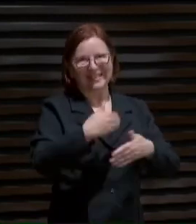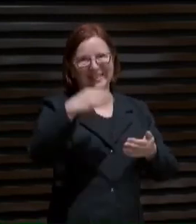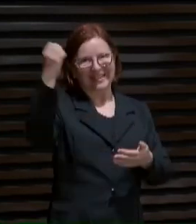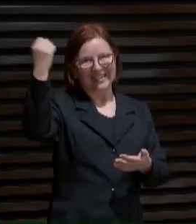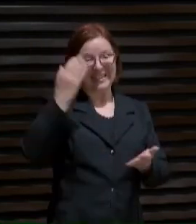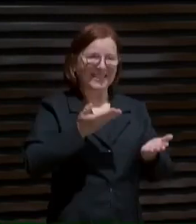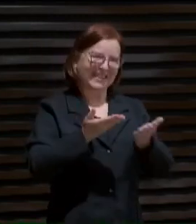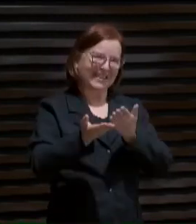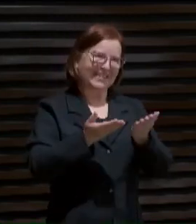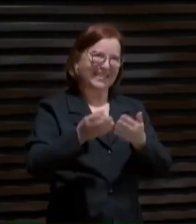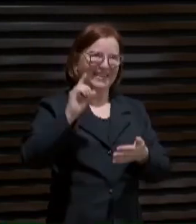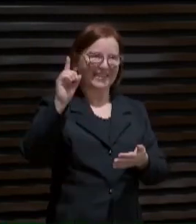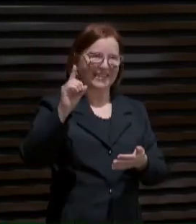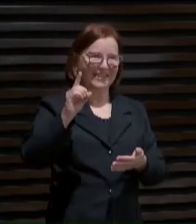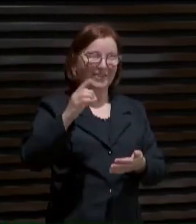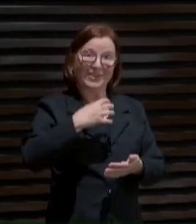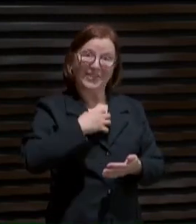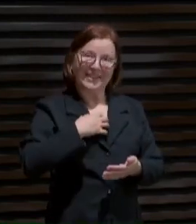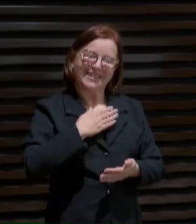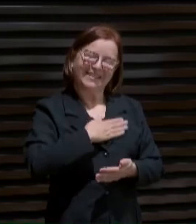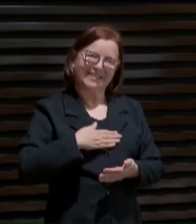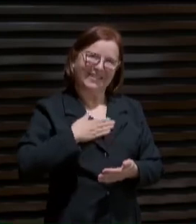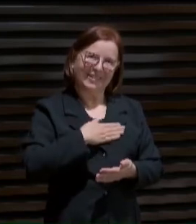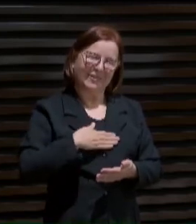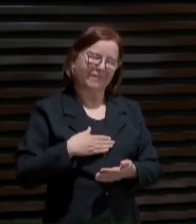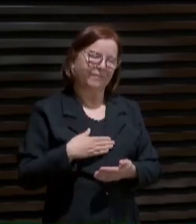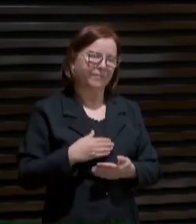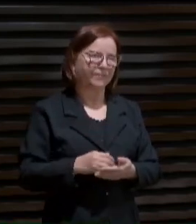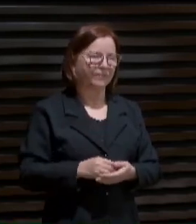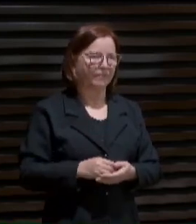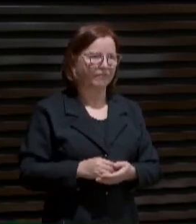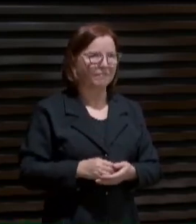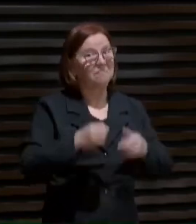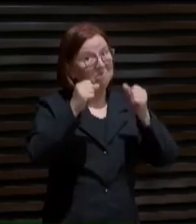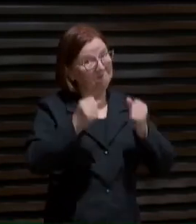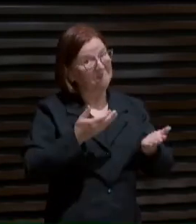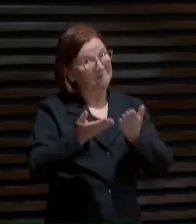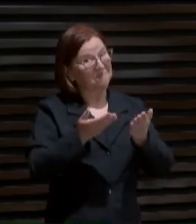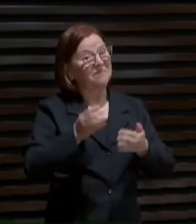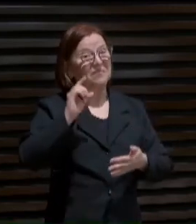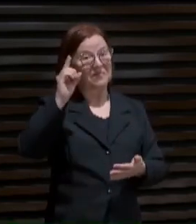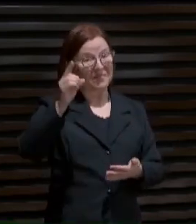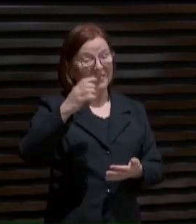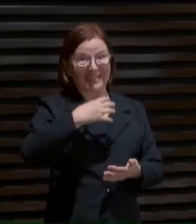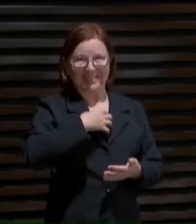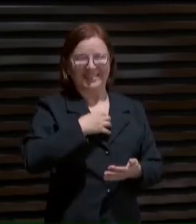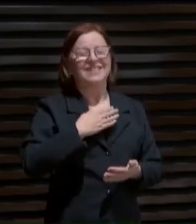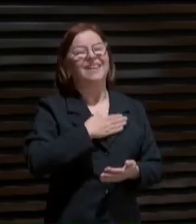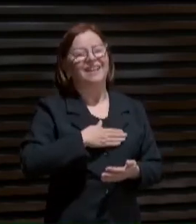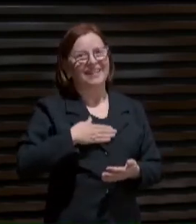servir a Deus de modo agradável já pode servir a Deus de modo agradável